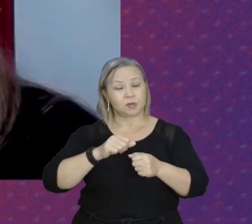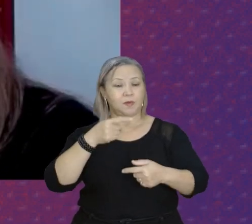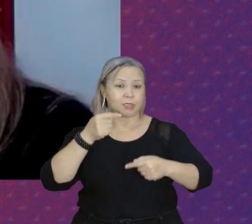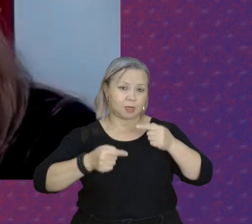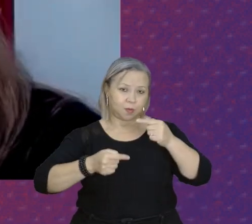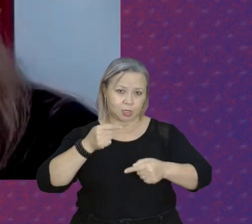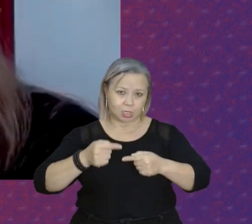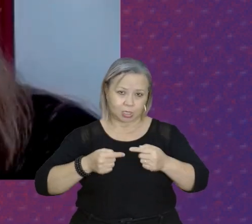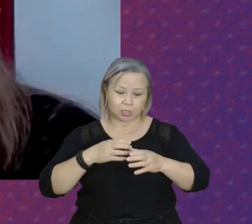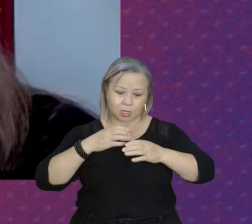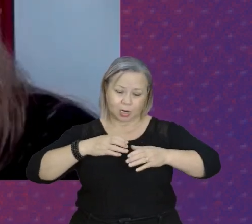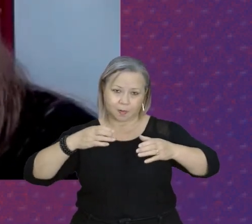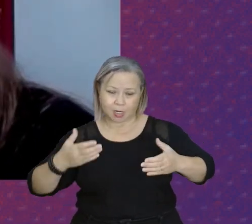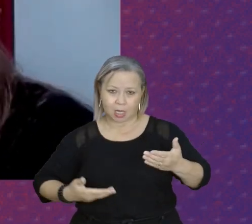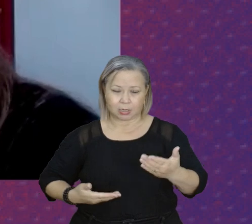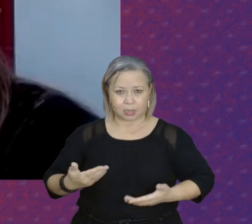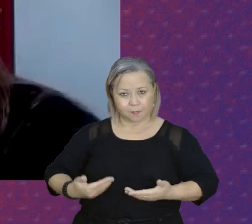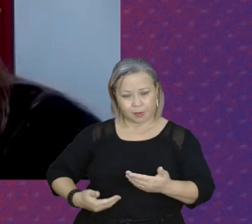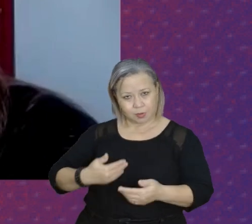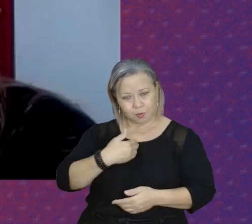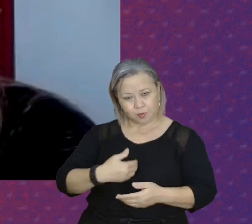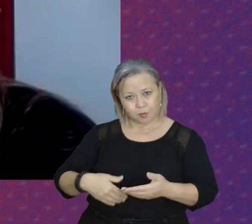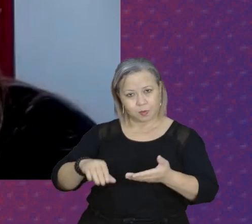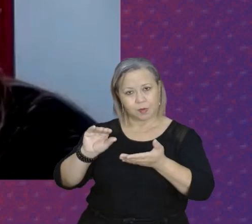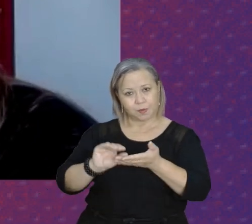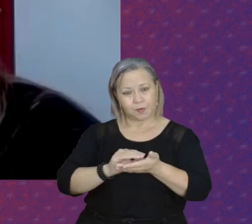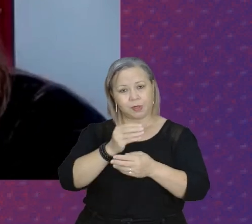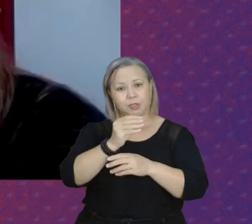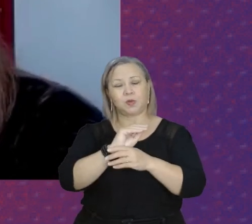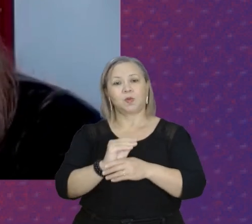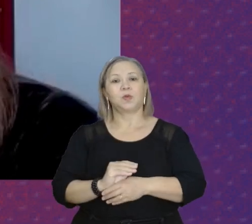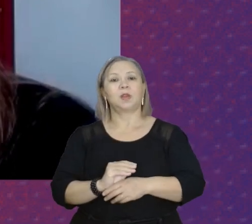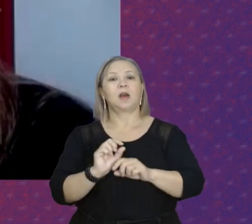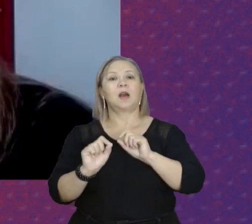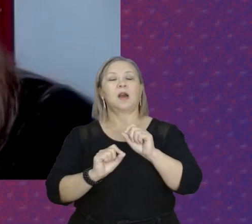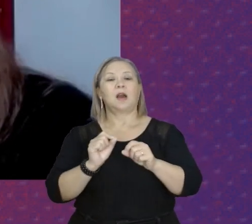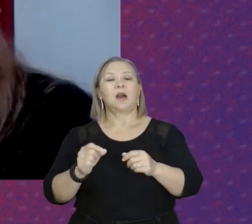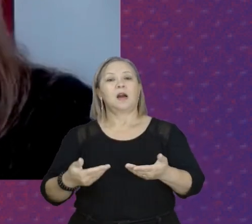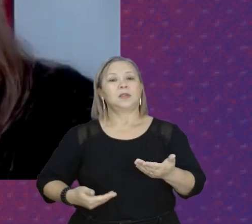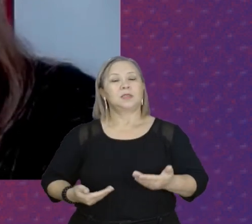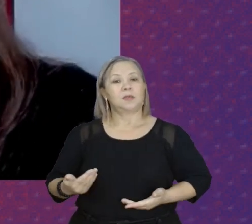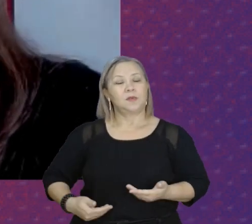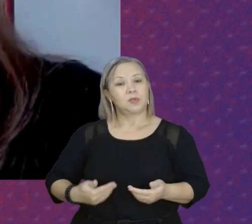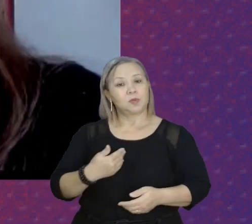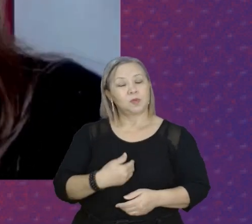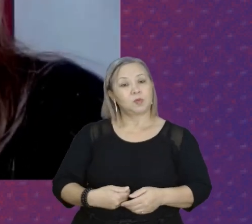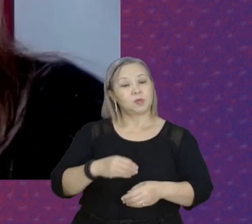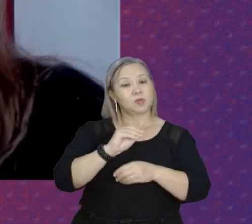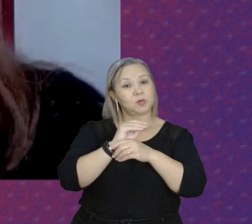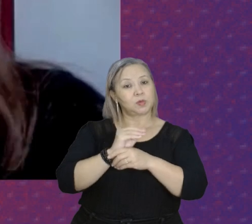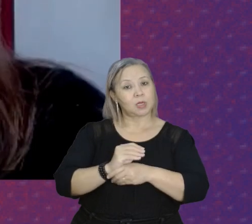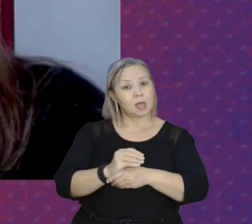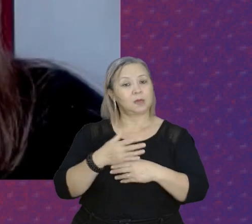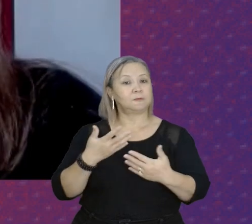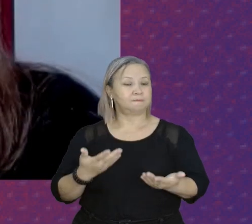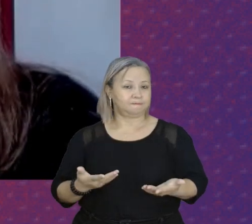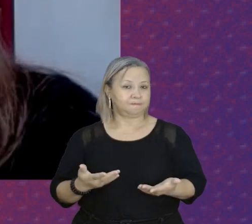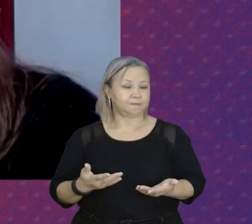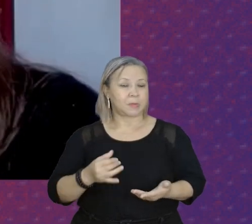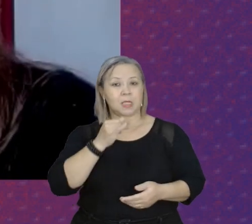seja, de ampliar serviços públicos, de investir no cuidado, investir em serviços públicos de cuidado. E aí, por exemplo,